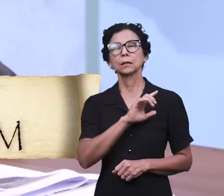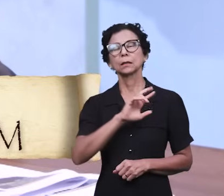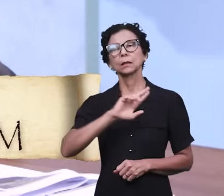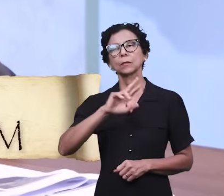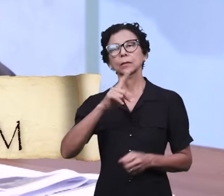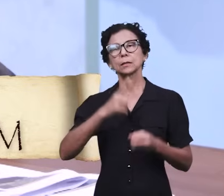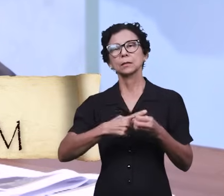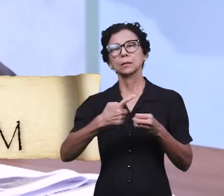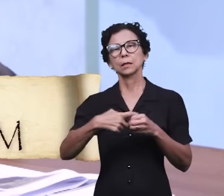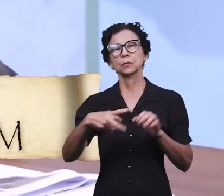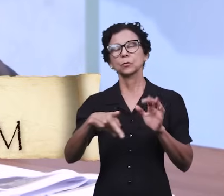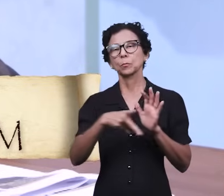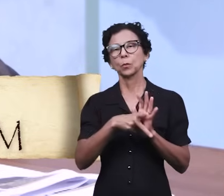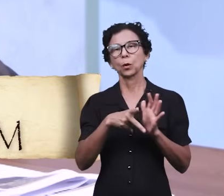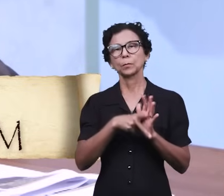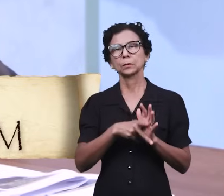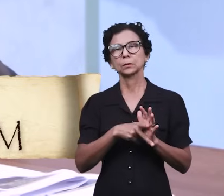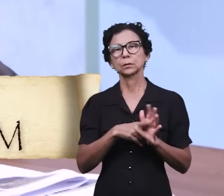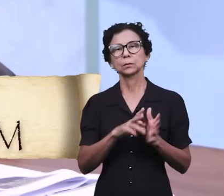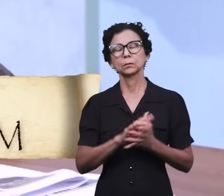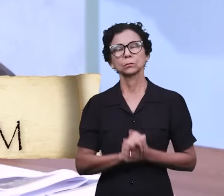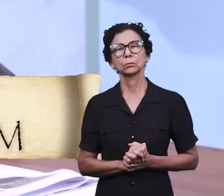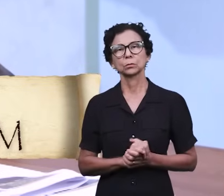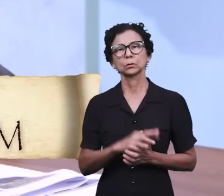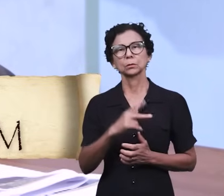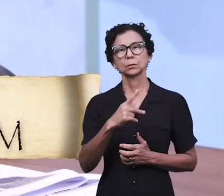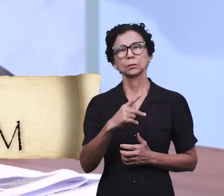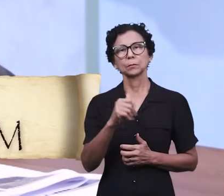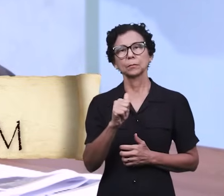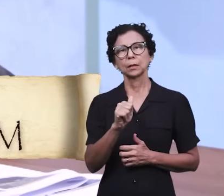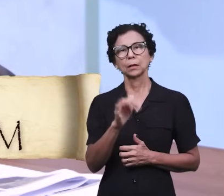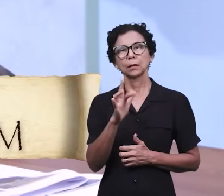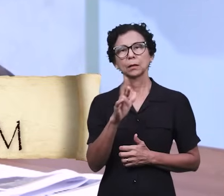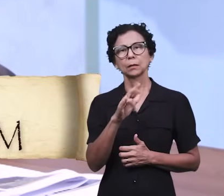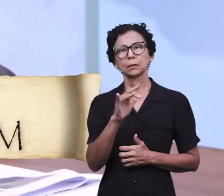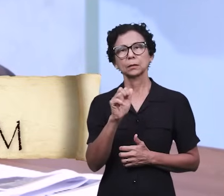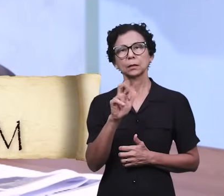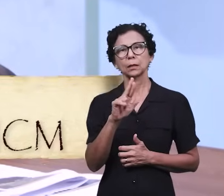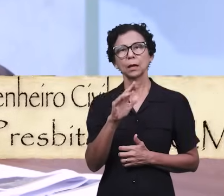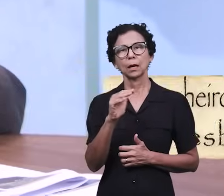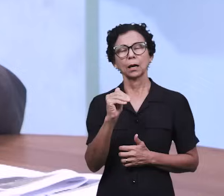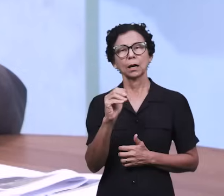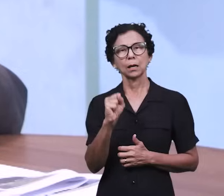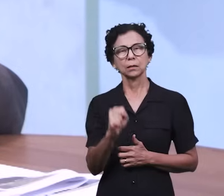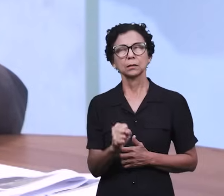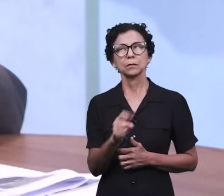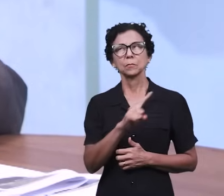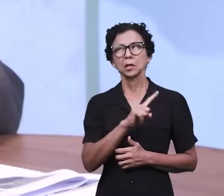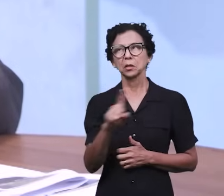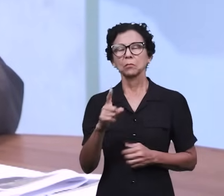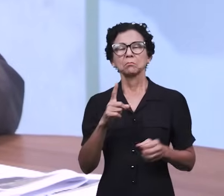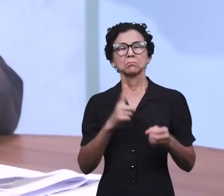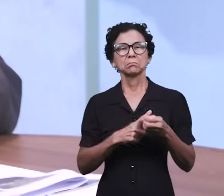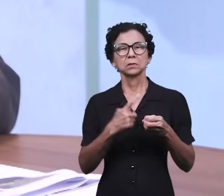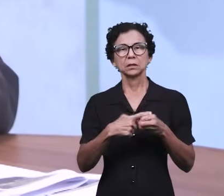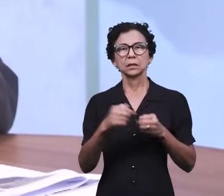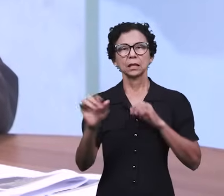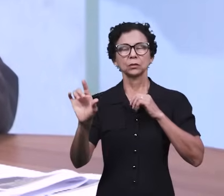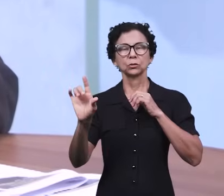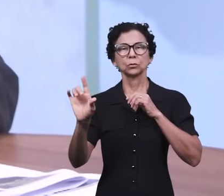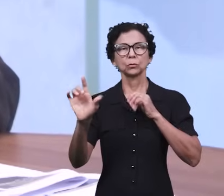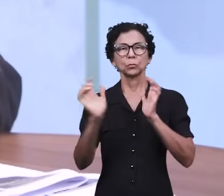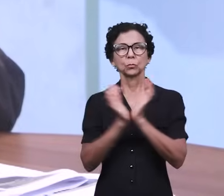cidade dos patriarcas. Jerusalém não era cidade dos levitas. Não era cidade de